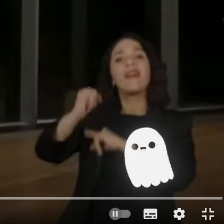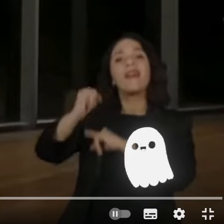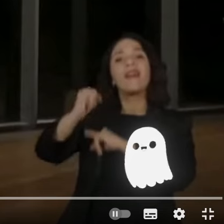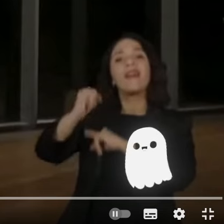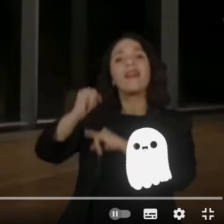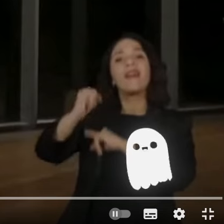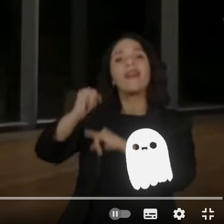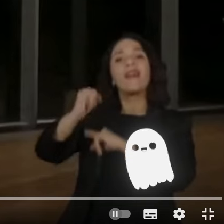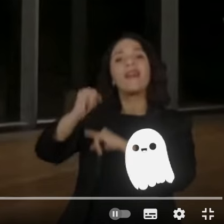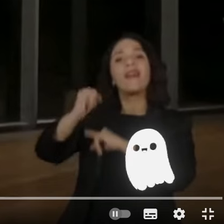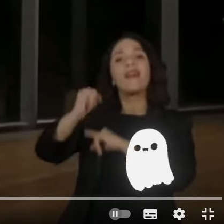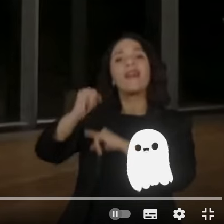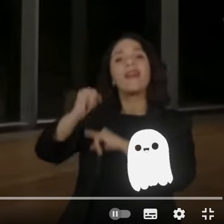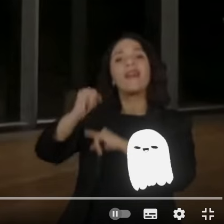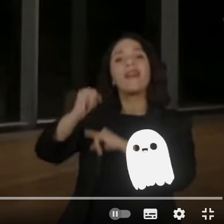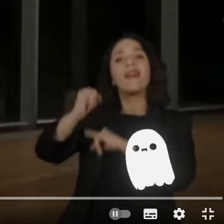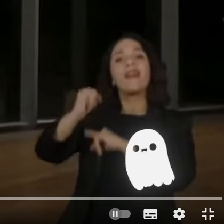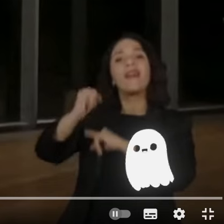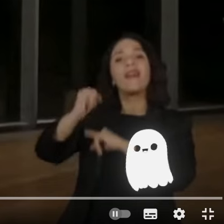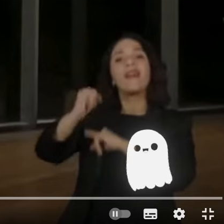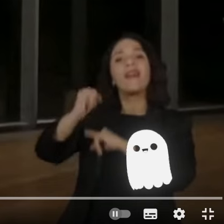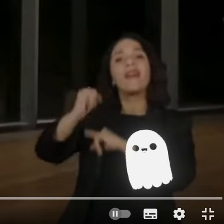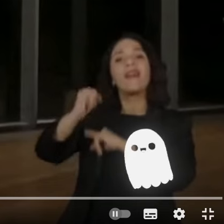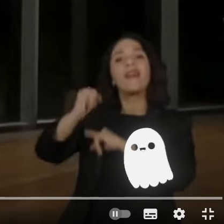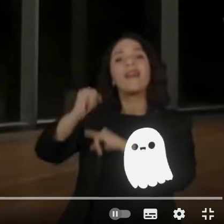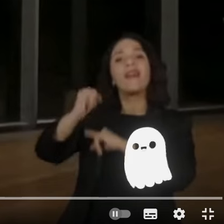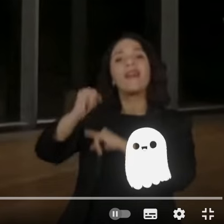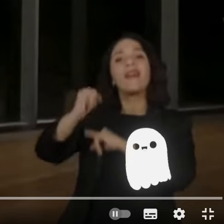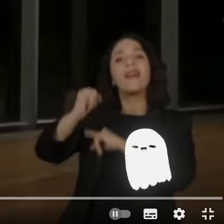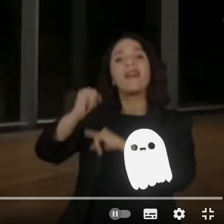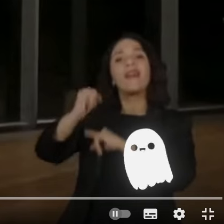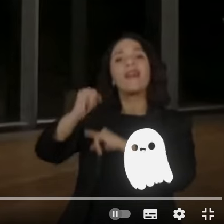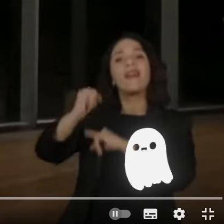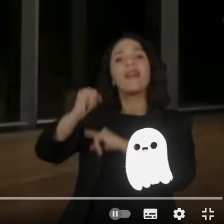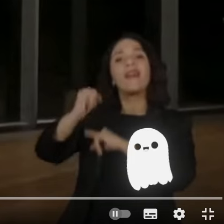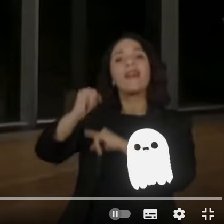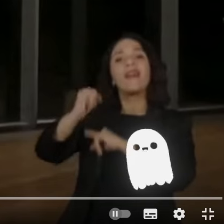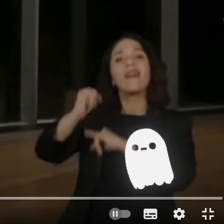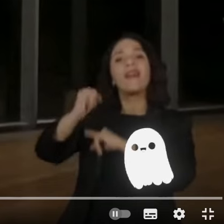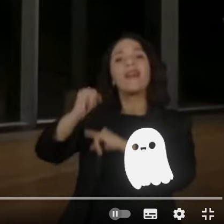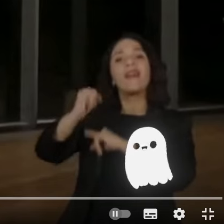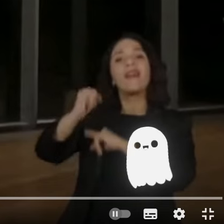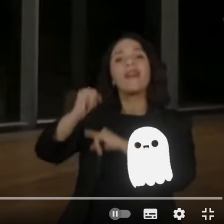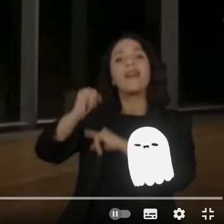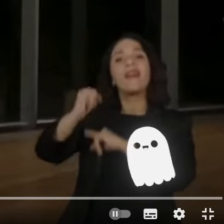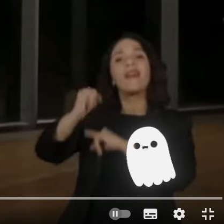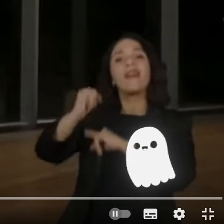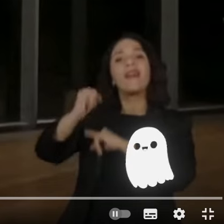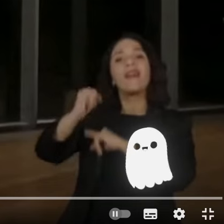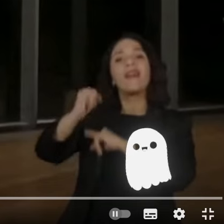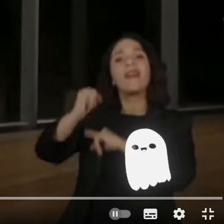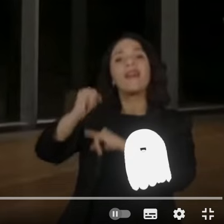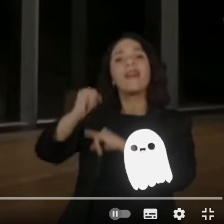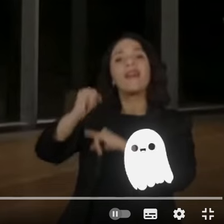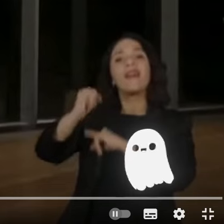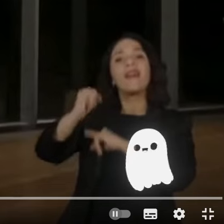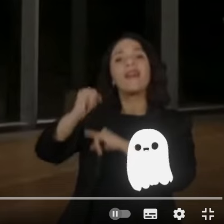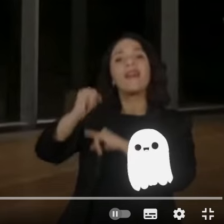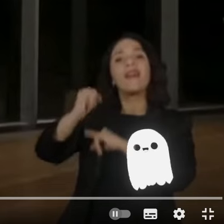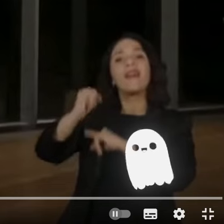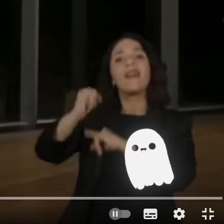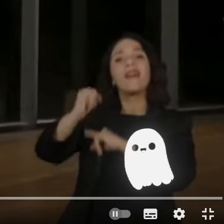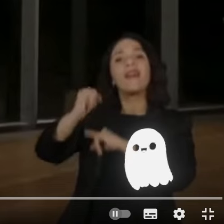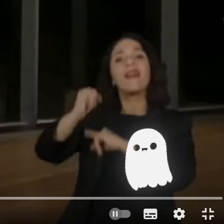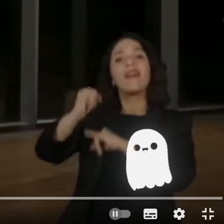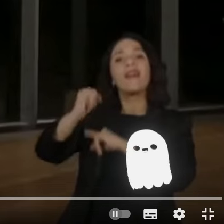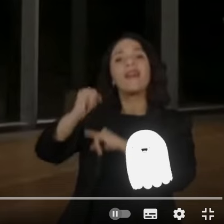época que o RBD veio pra cá. E aí a gente todo mundo assim, combinou de ir no show. Foi um dos primeiros shows que eu fui, foi